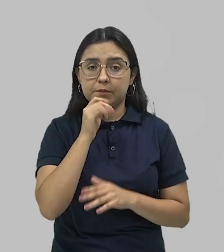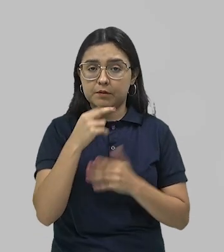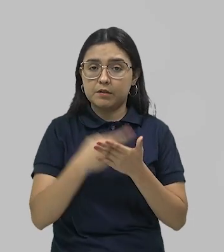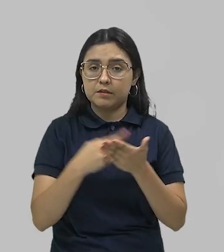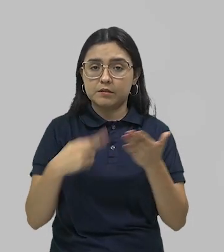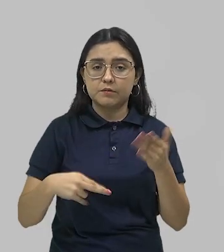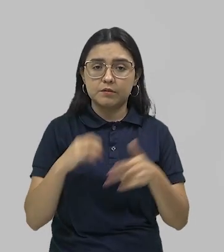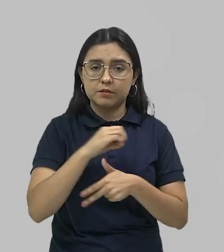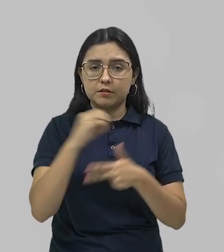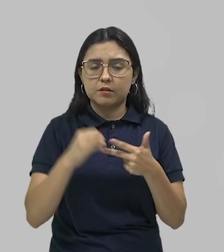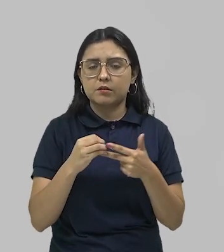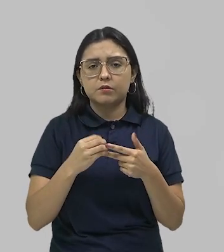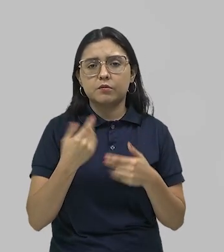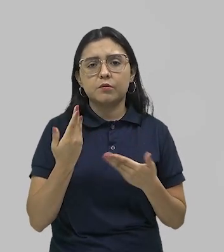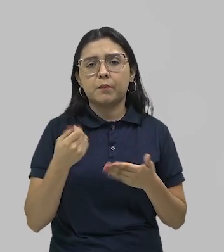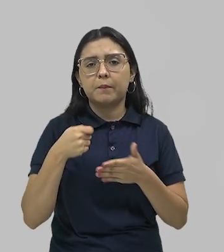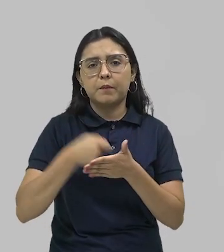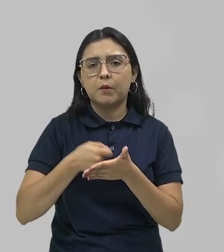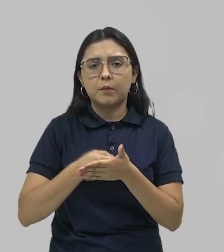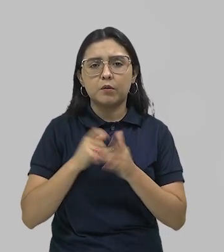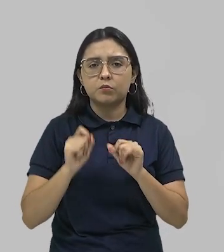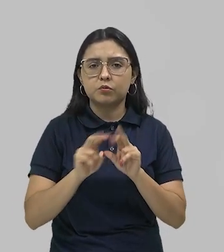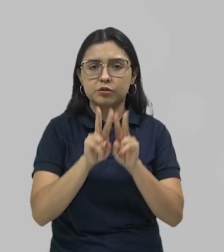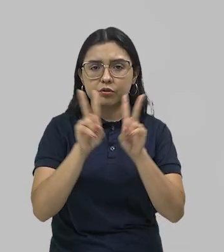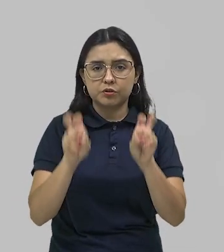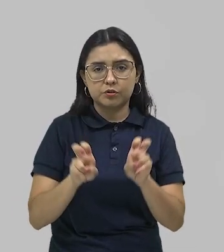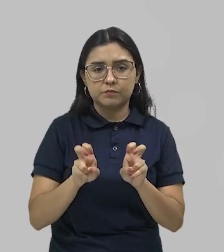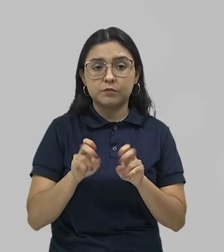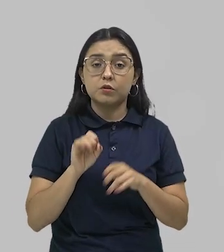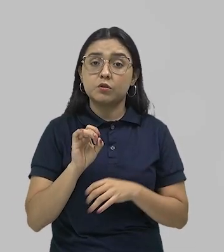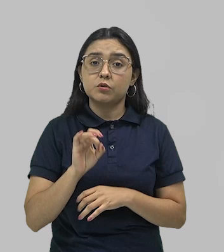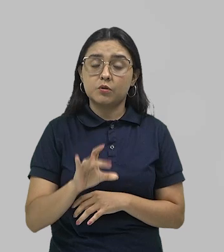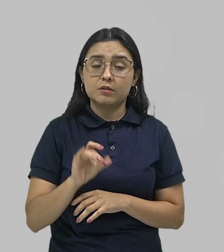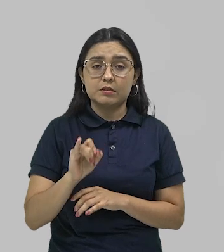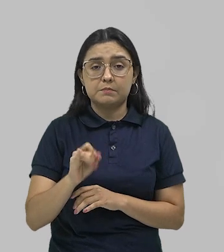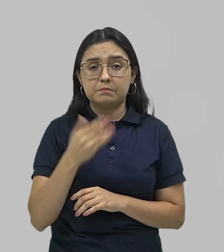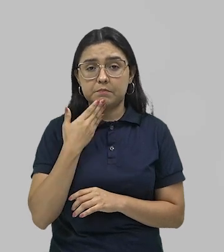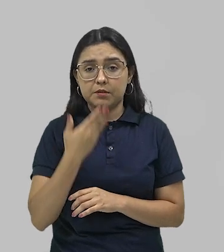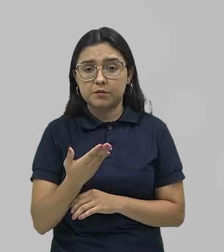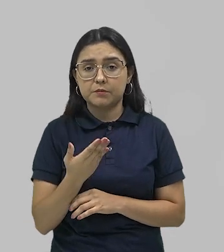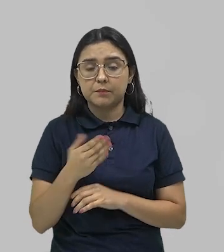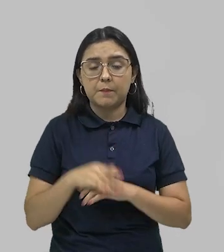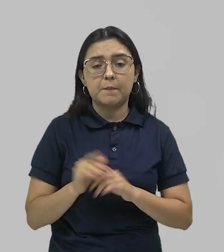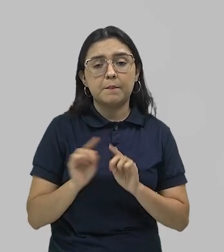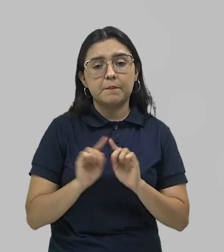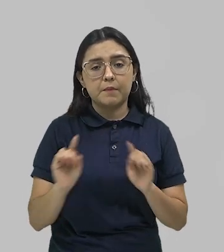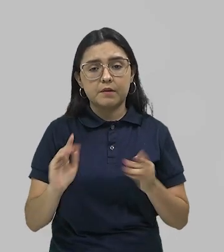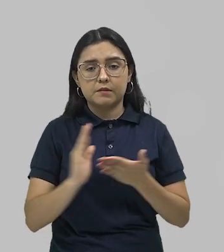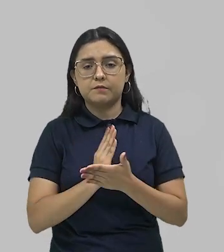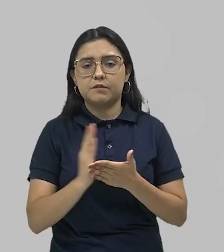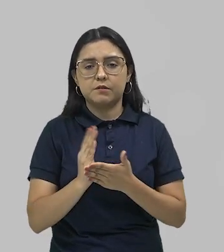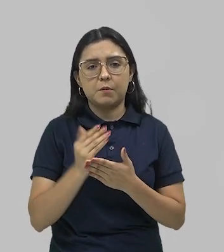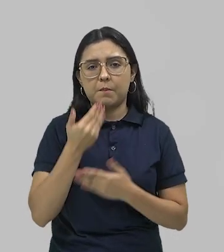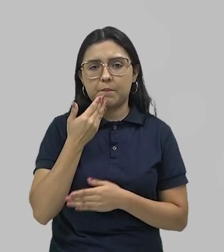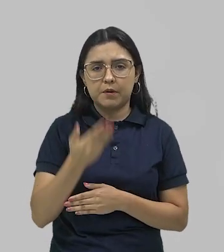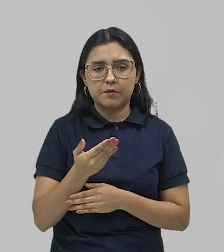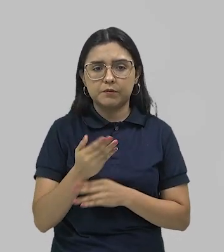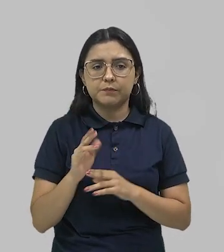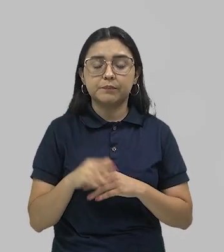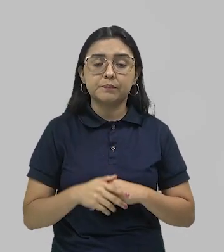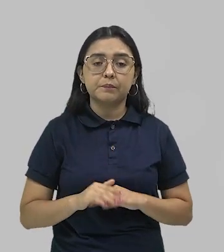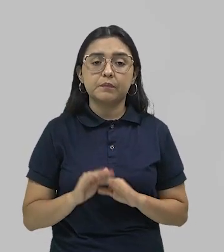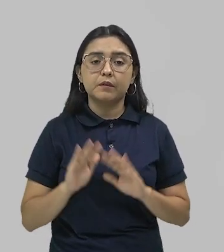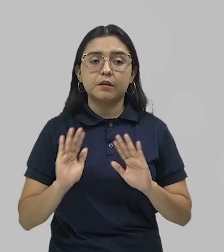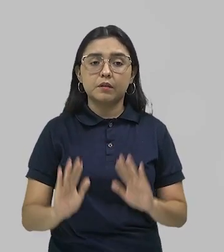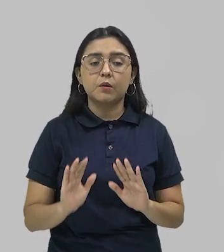não pede obrigatoriedade de título, a não ser que esteja especificado lá, obrigatório criar título, mas geralmente ela não pede. E